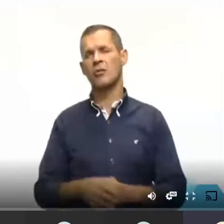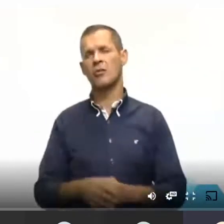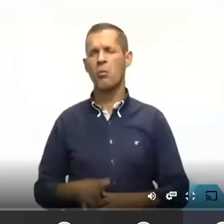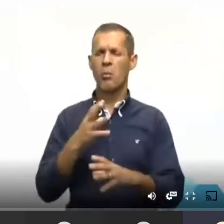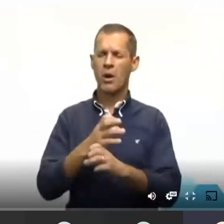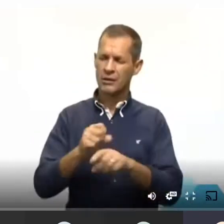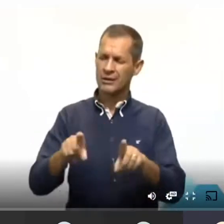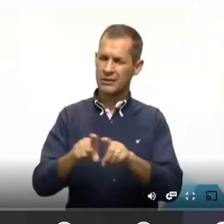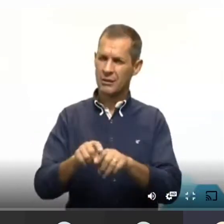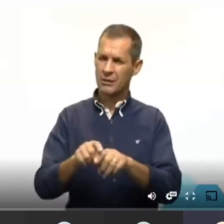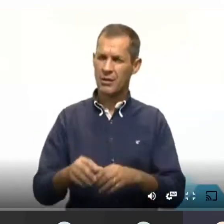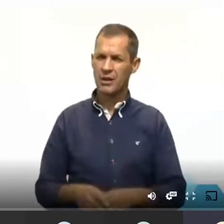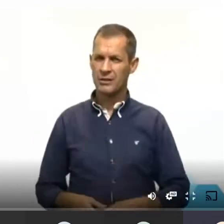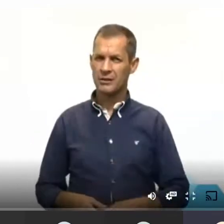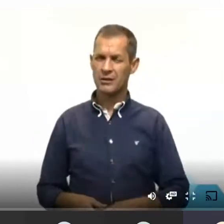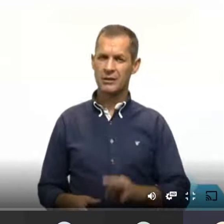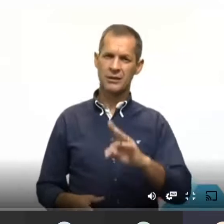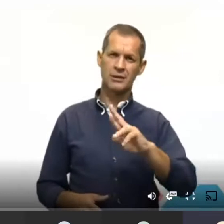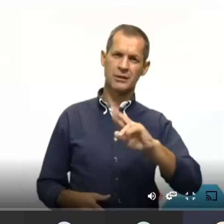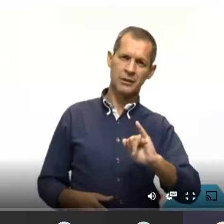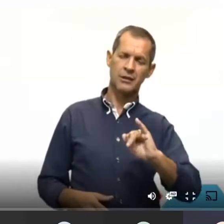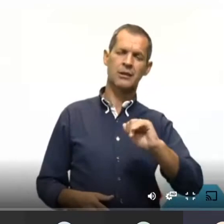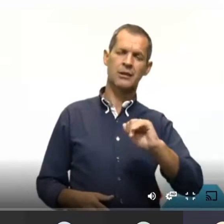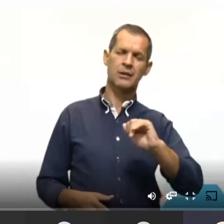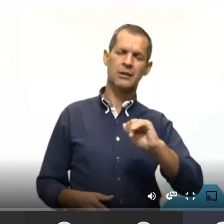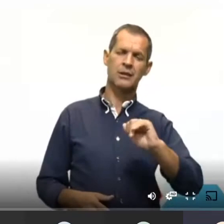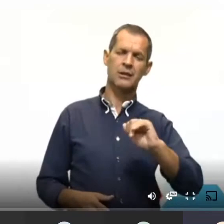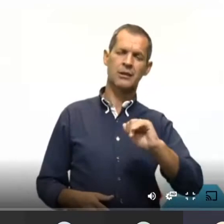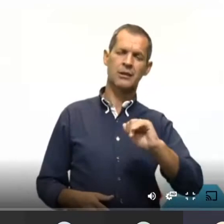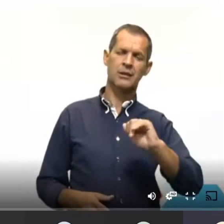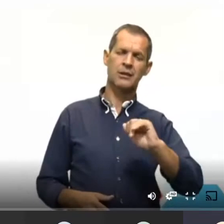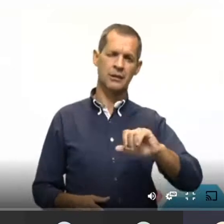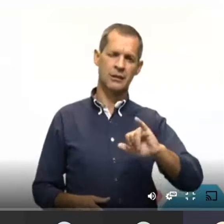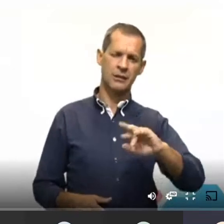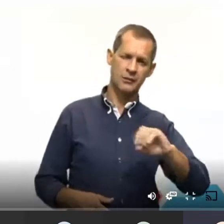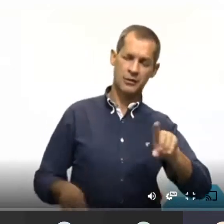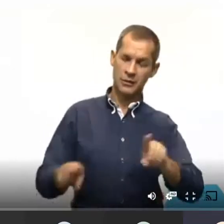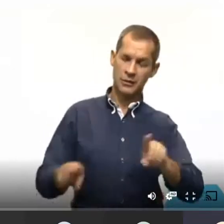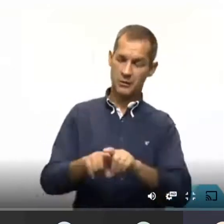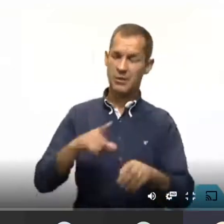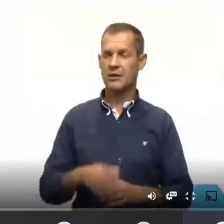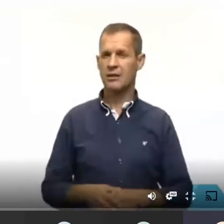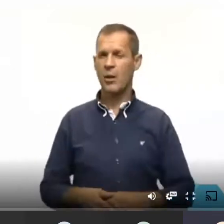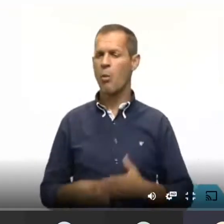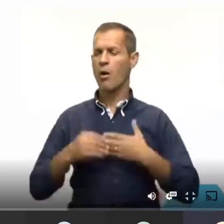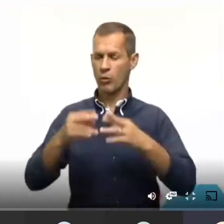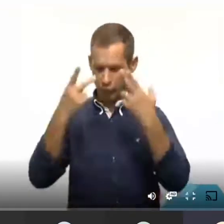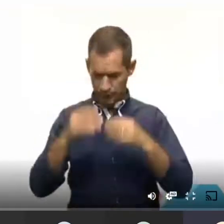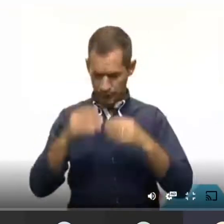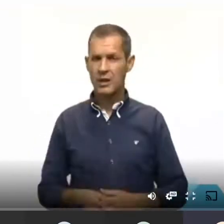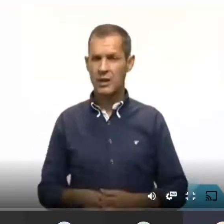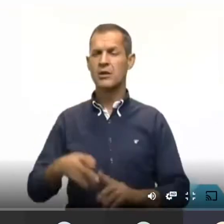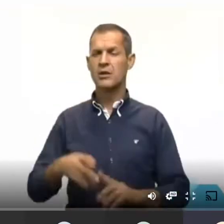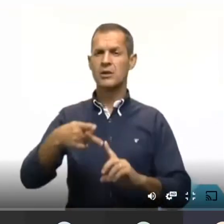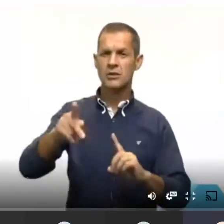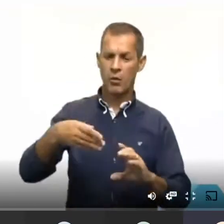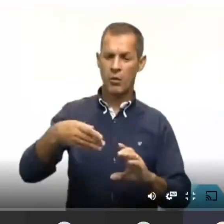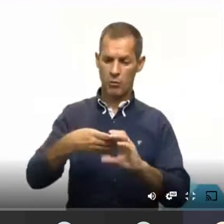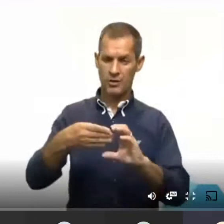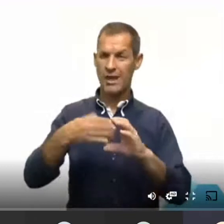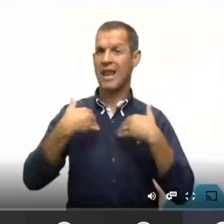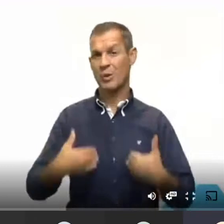um acúmulo maior também de triglicerídeos e haverá o transporte normal de lipoproteínas